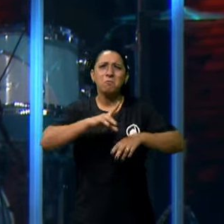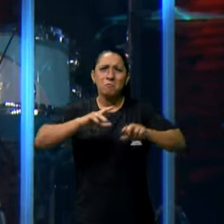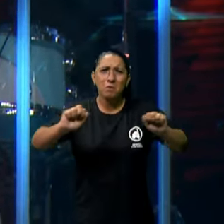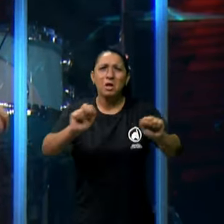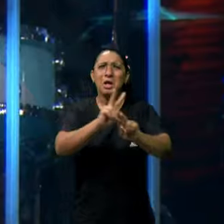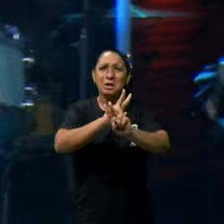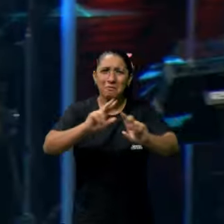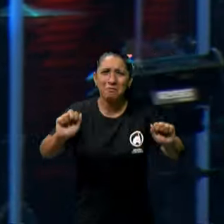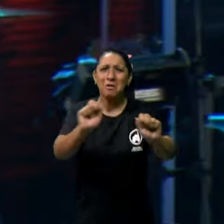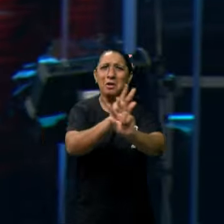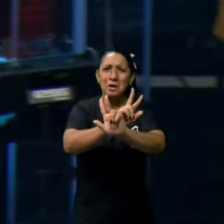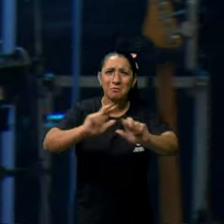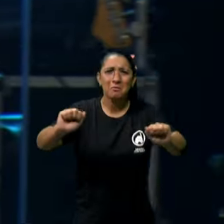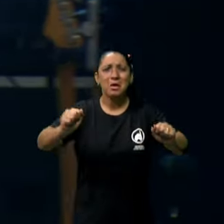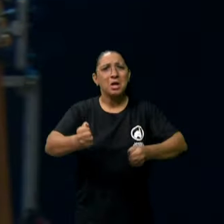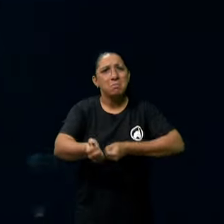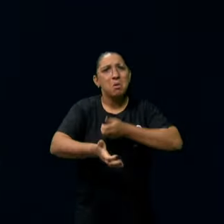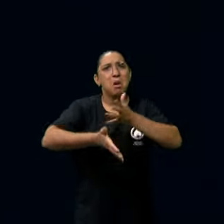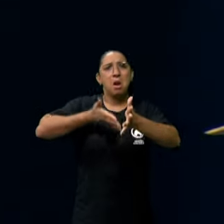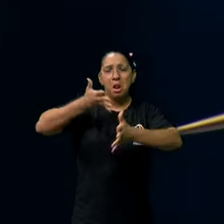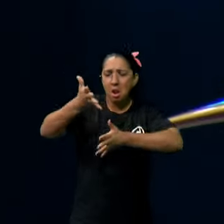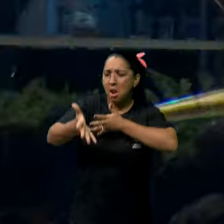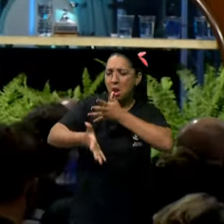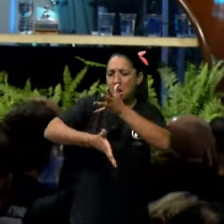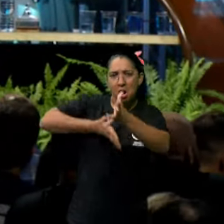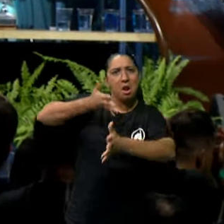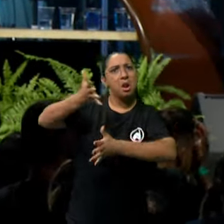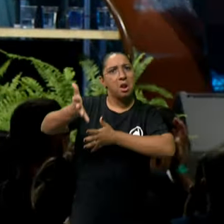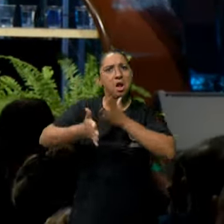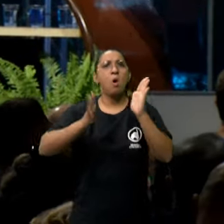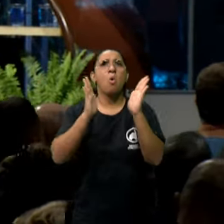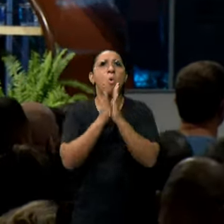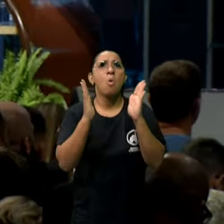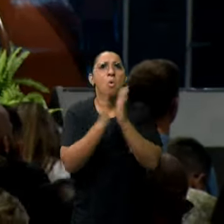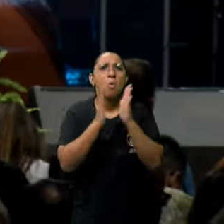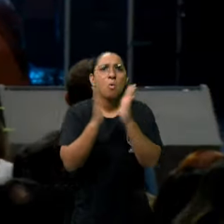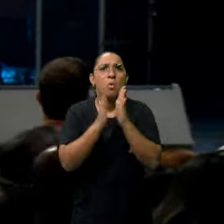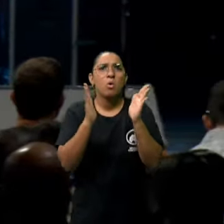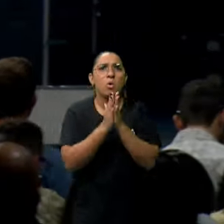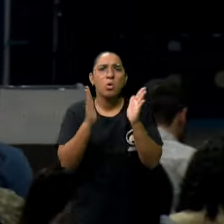começa a liberar começa a liberar comece a liberar